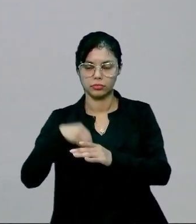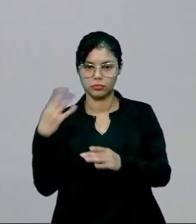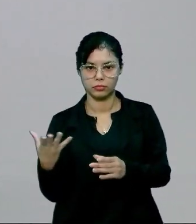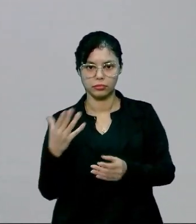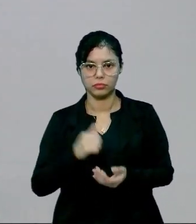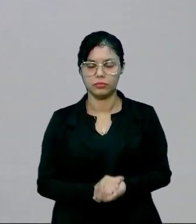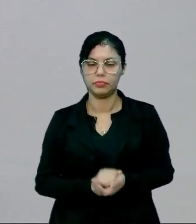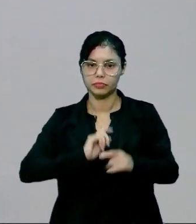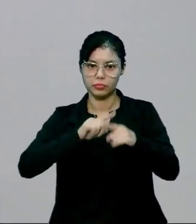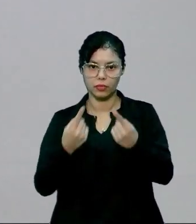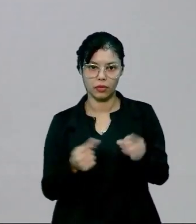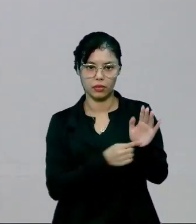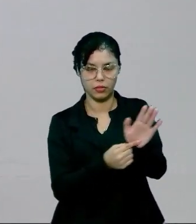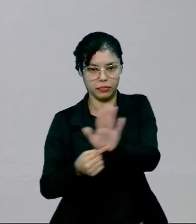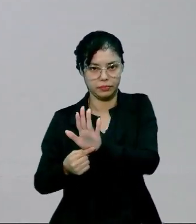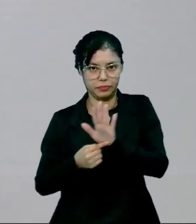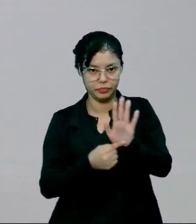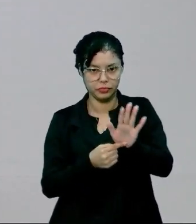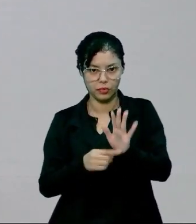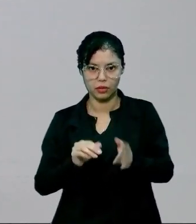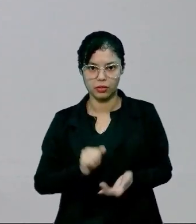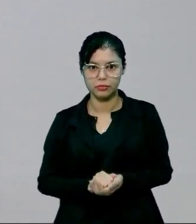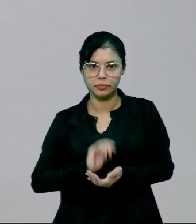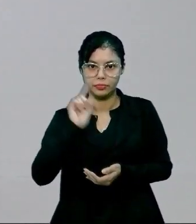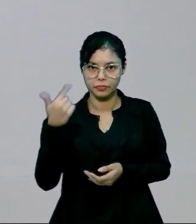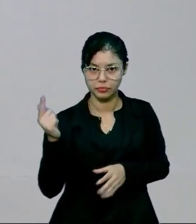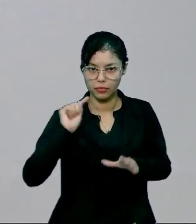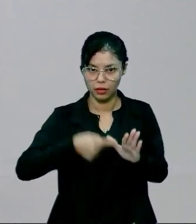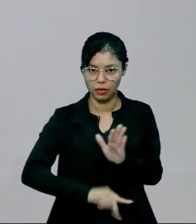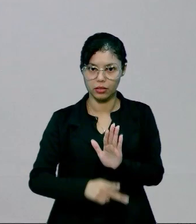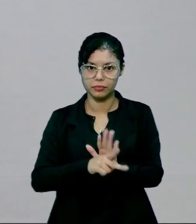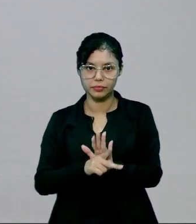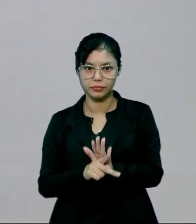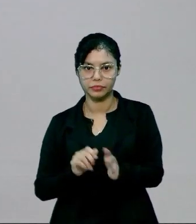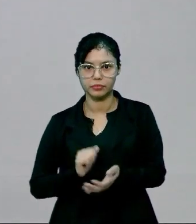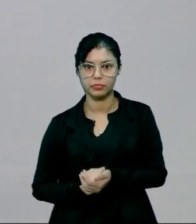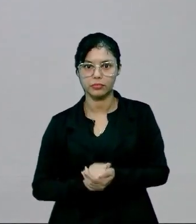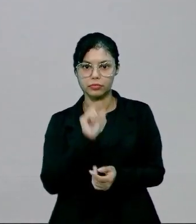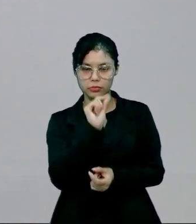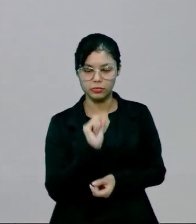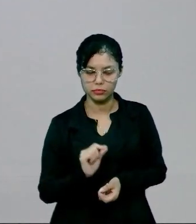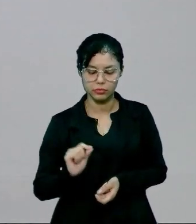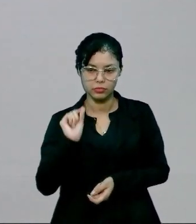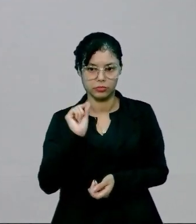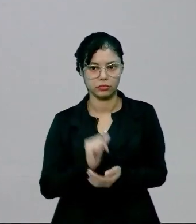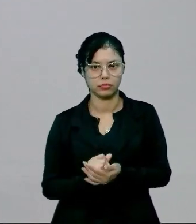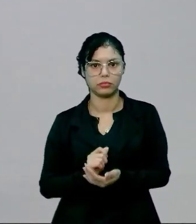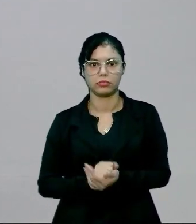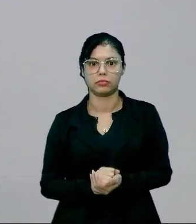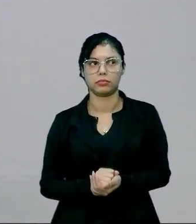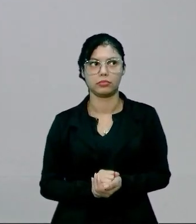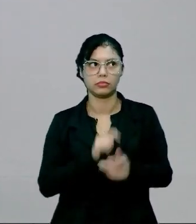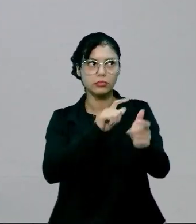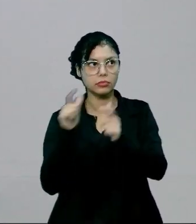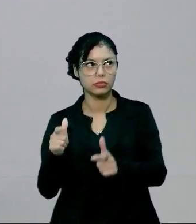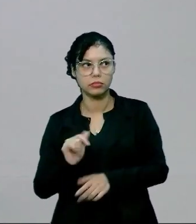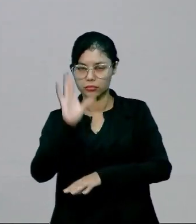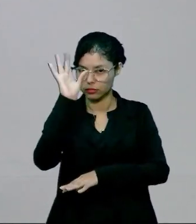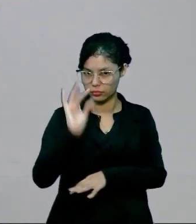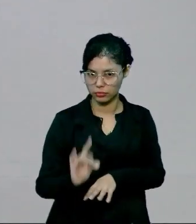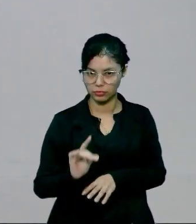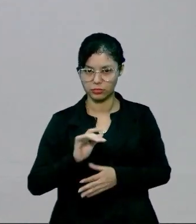fora. Mas vou mostrar para vocês. Lá dentro, na parte que eu tirei, deixei tudo bem pontilhado. Da onde vem